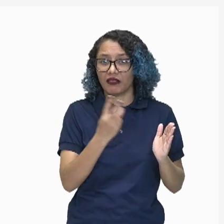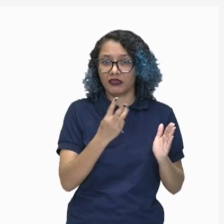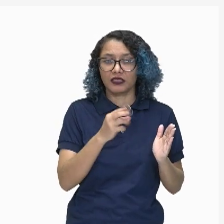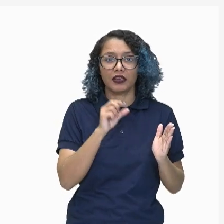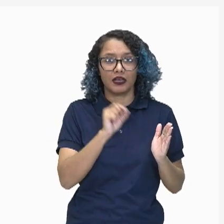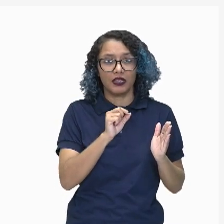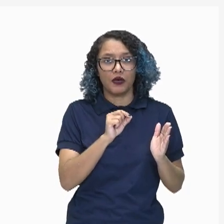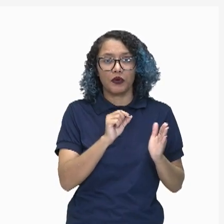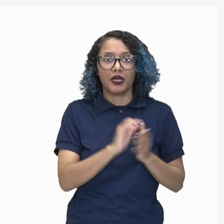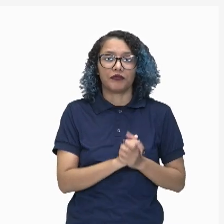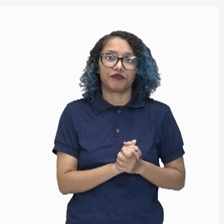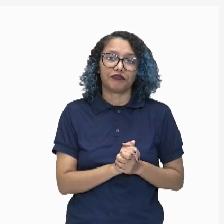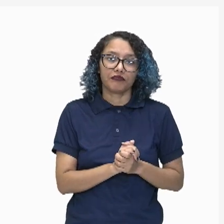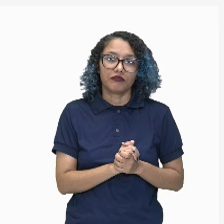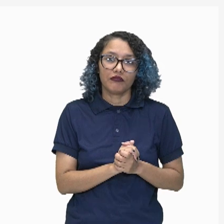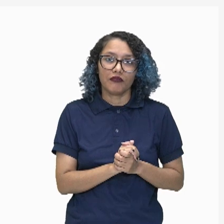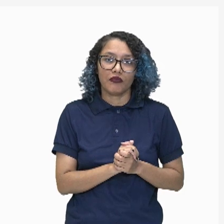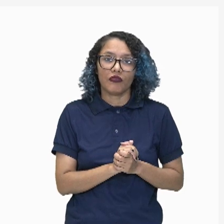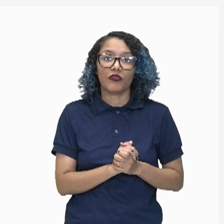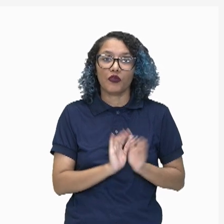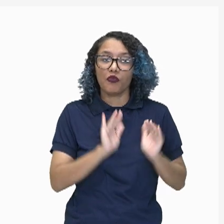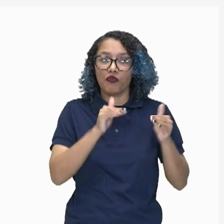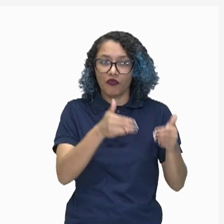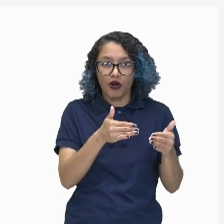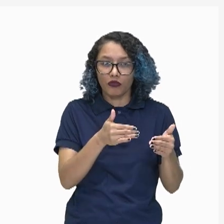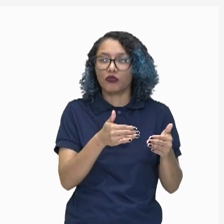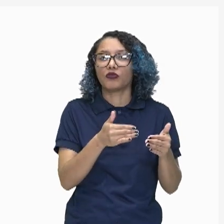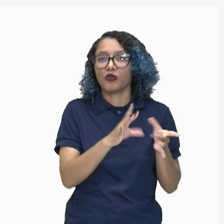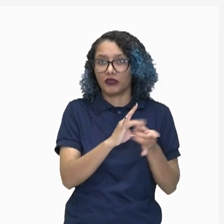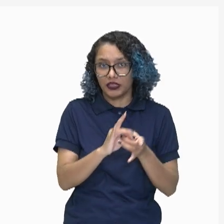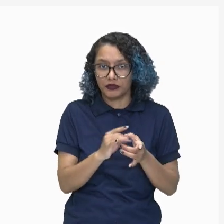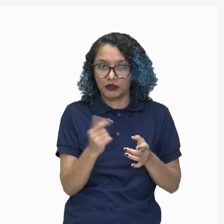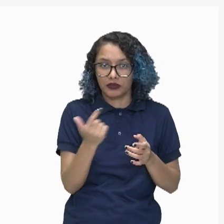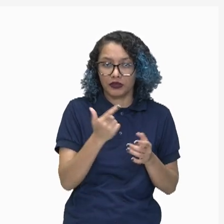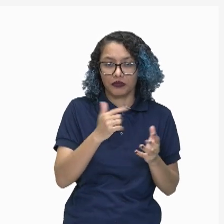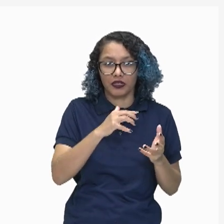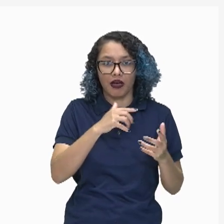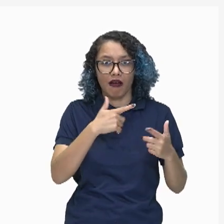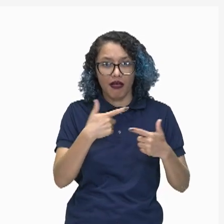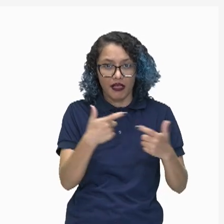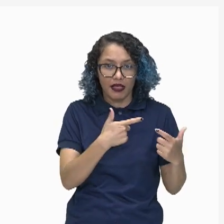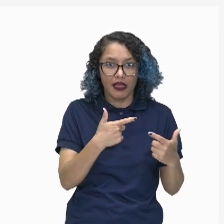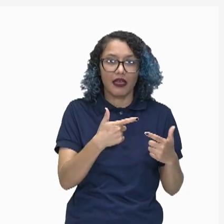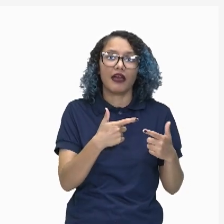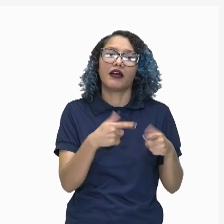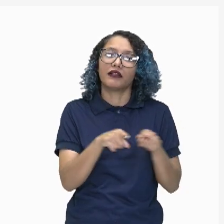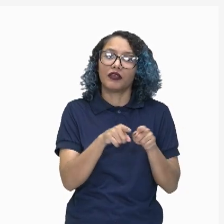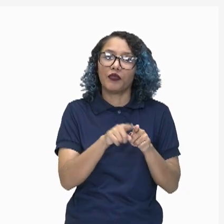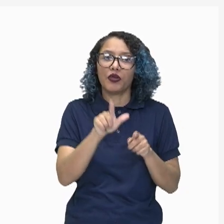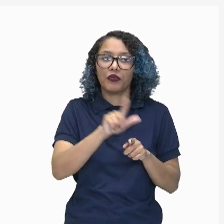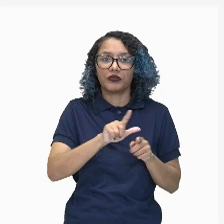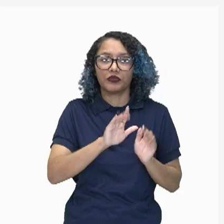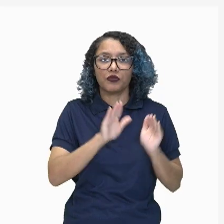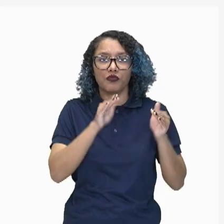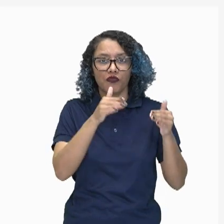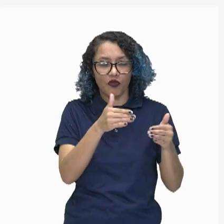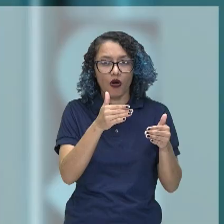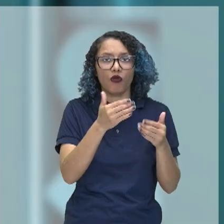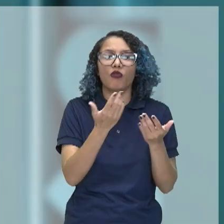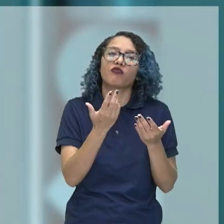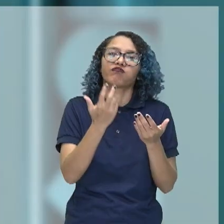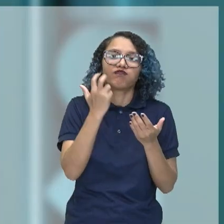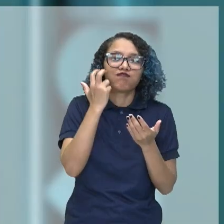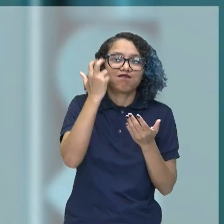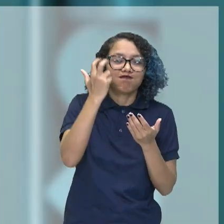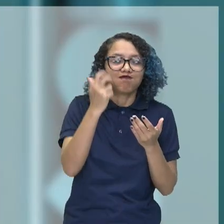esse momento histórico, que é o fim da Segunda Guerra, propondo uma literatura mais intelectualizada e preocupada com a forma e a técnica. Obviamente que não quer